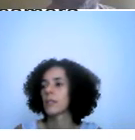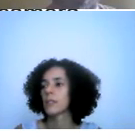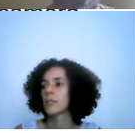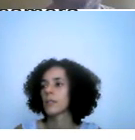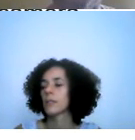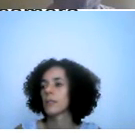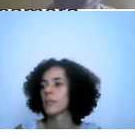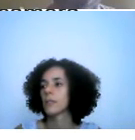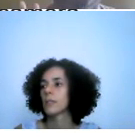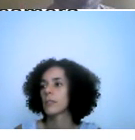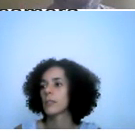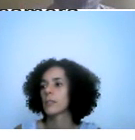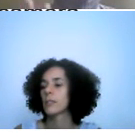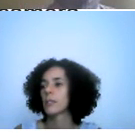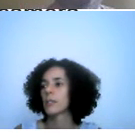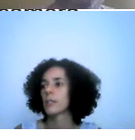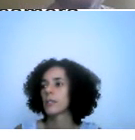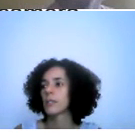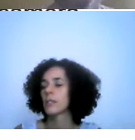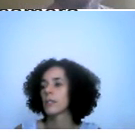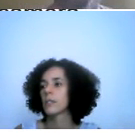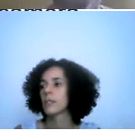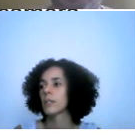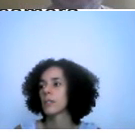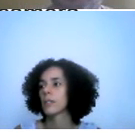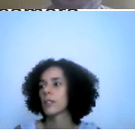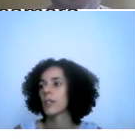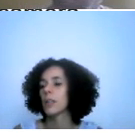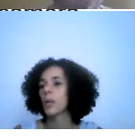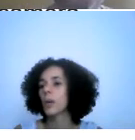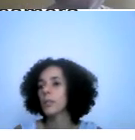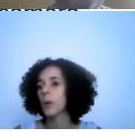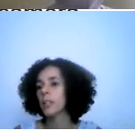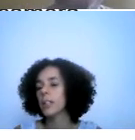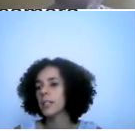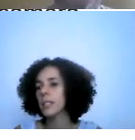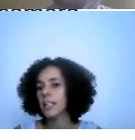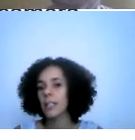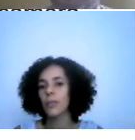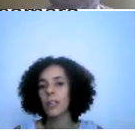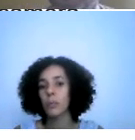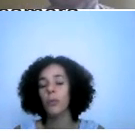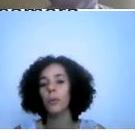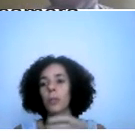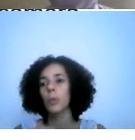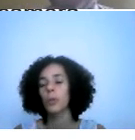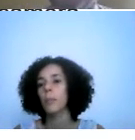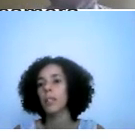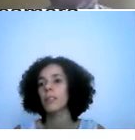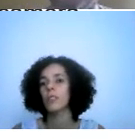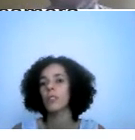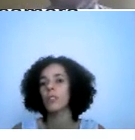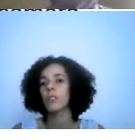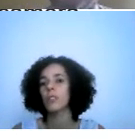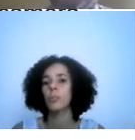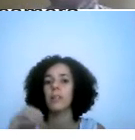destacando aqui que é um trabalho feito unicamente na região Nordeste. E outra coisa importante é que, às vezes, por falta de monitoramento,